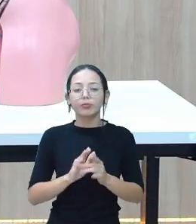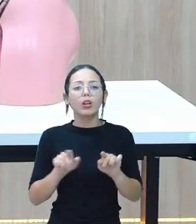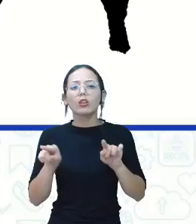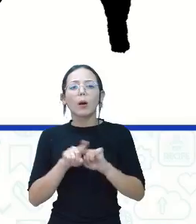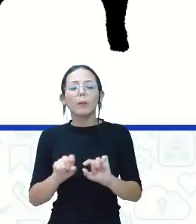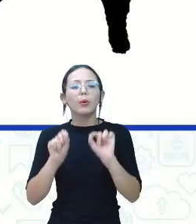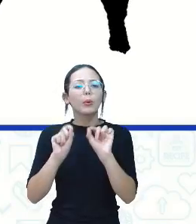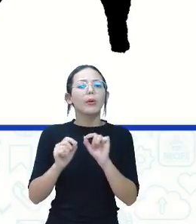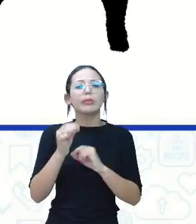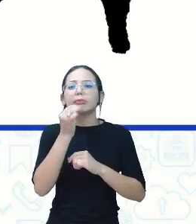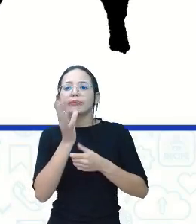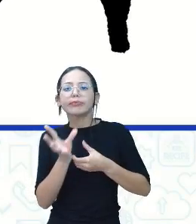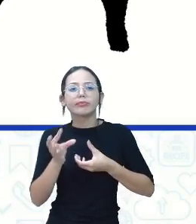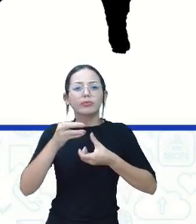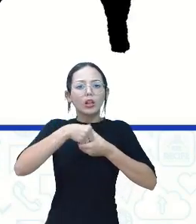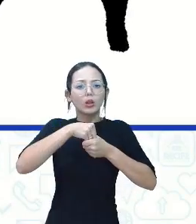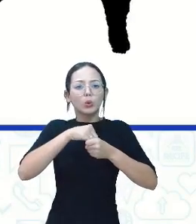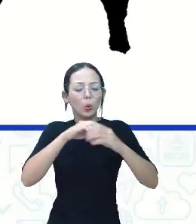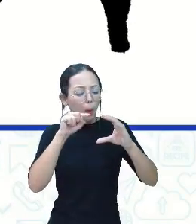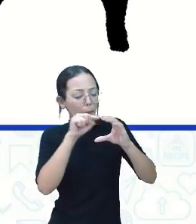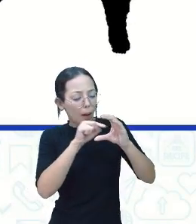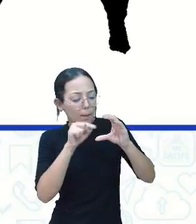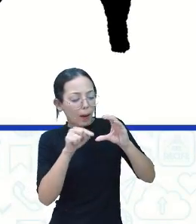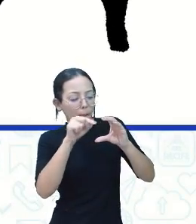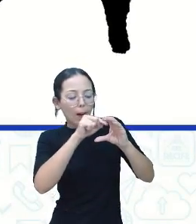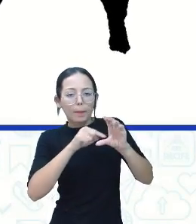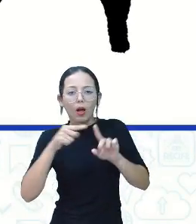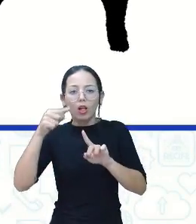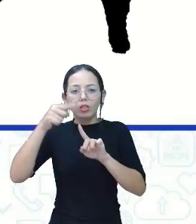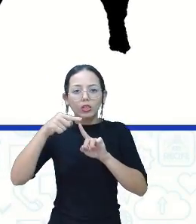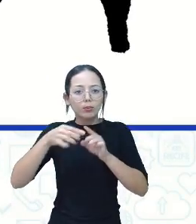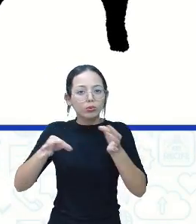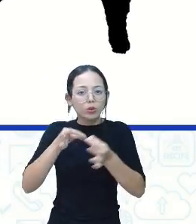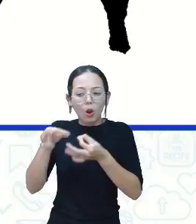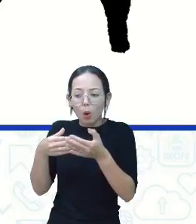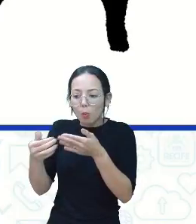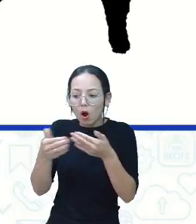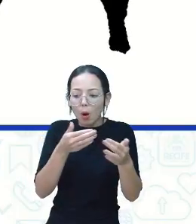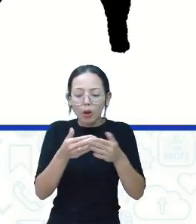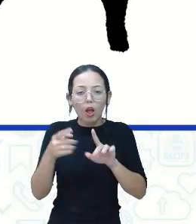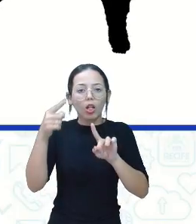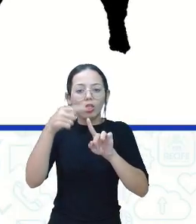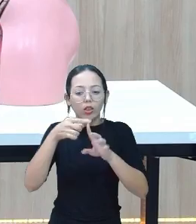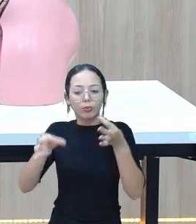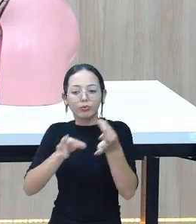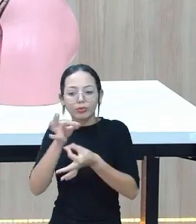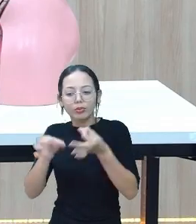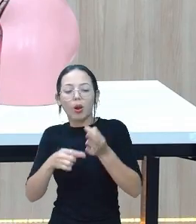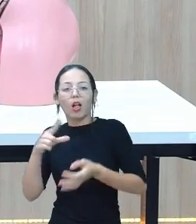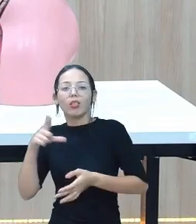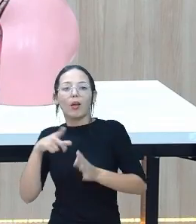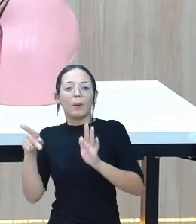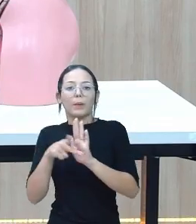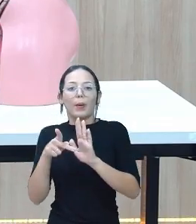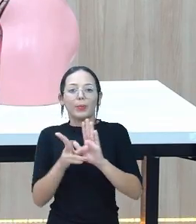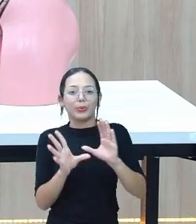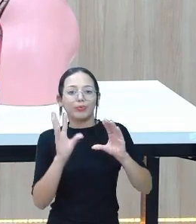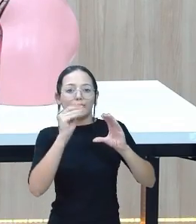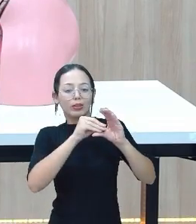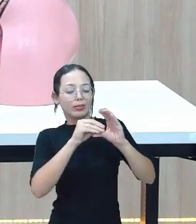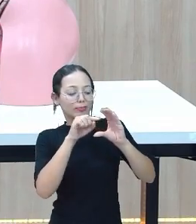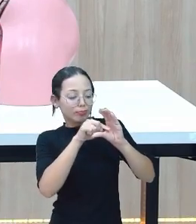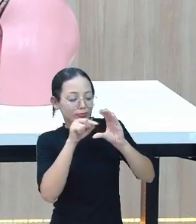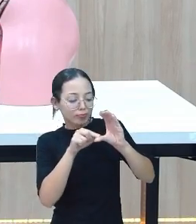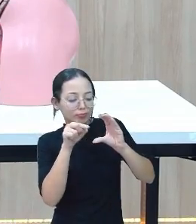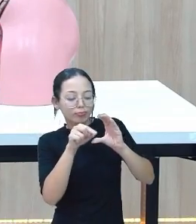está presente em todos os tipos celulares. Todos os tipos celulares possuem citoplasma. E